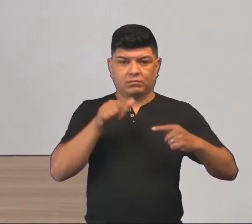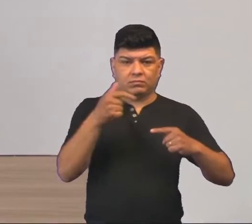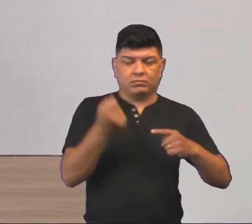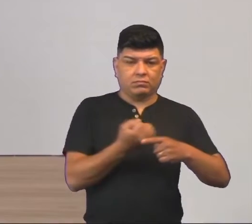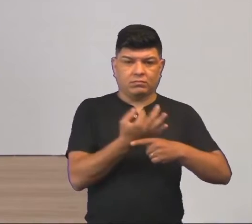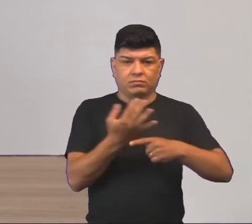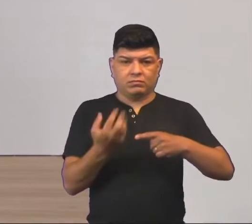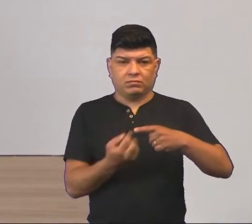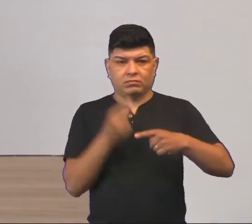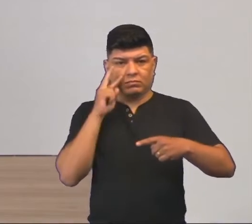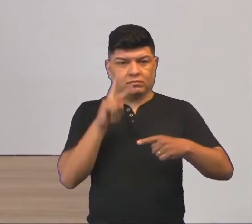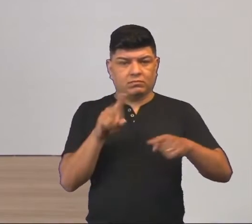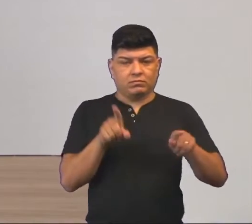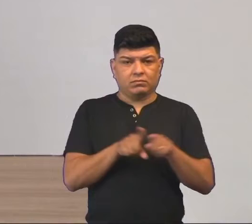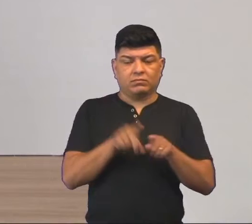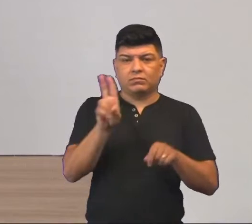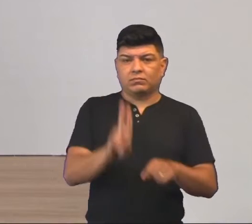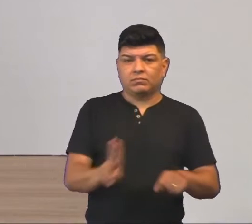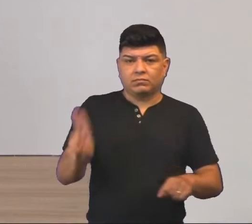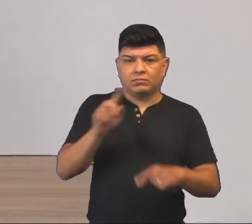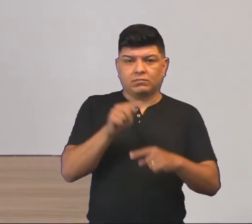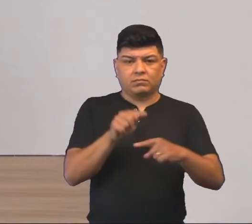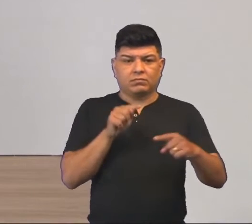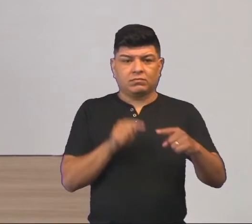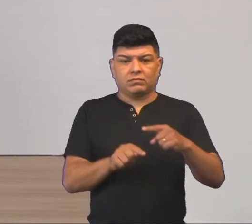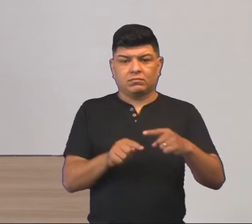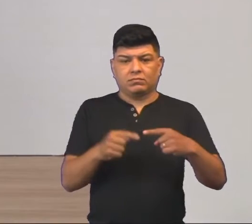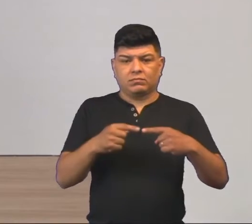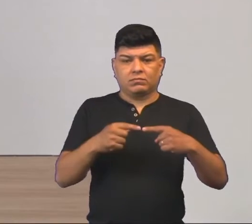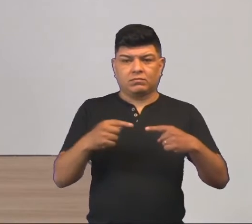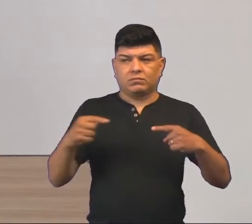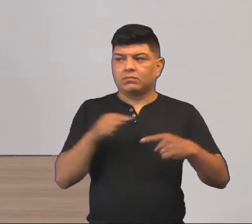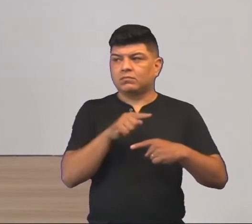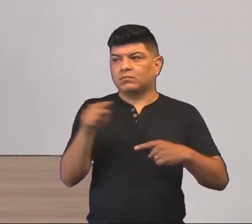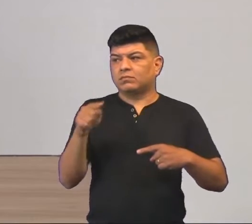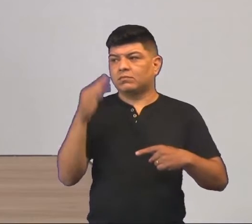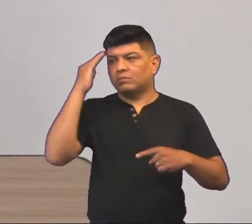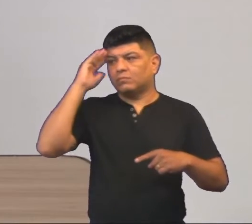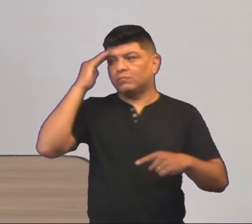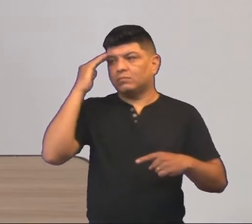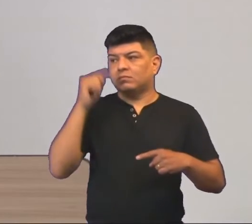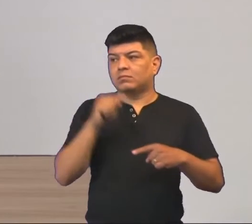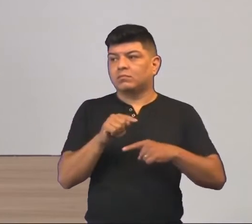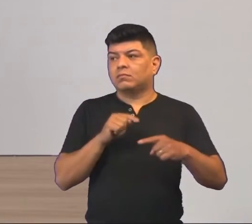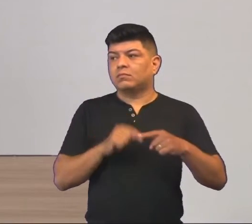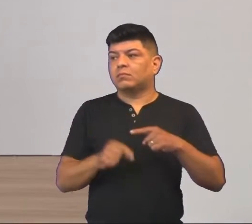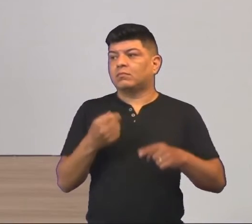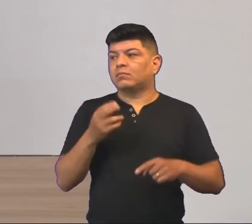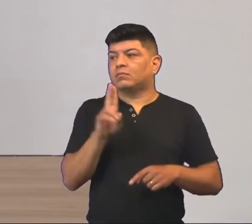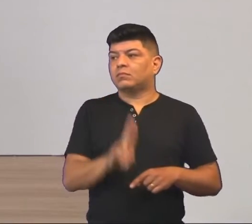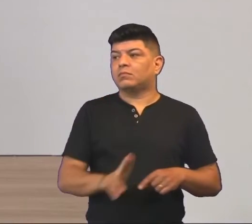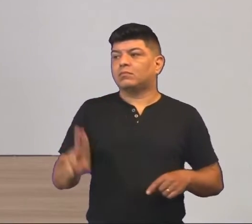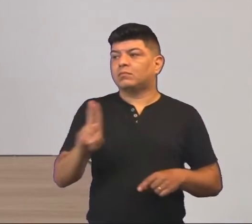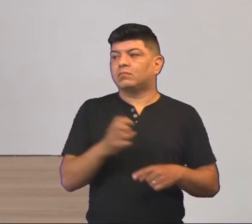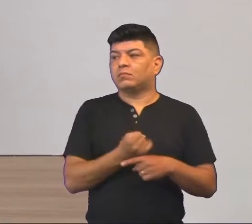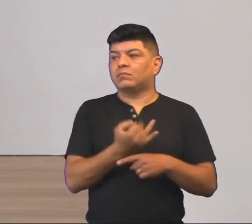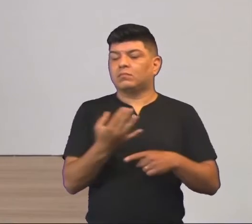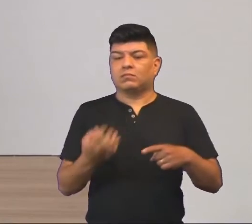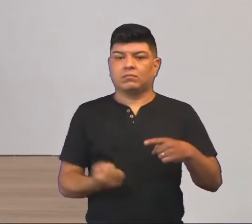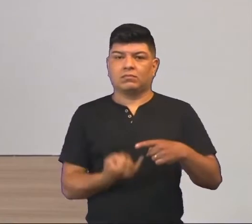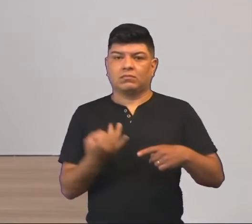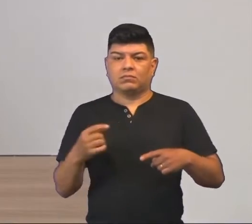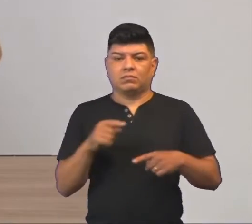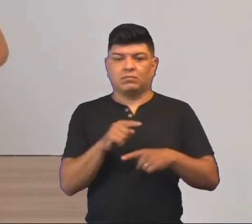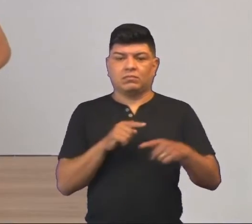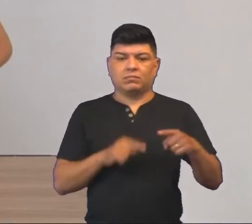que a gente está acabando de ver. A gente usa essas divisões nessas retas para vocês compreenderem a divisão numérica usando essas frações, tá?